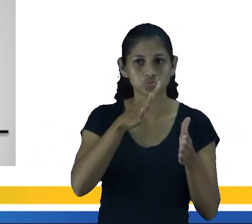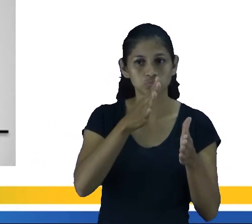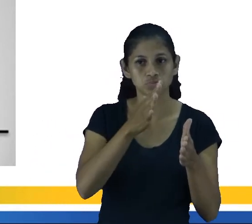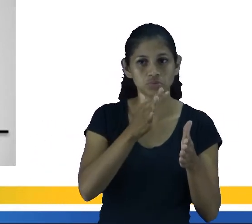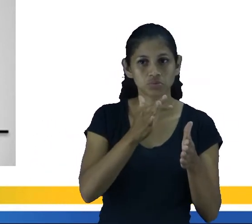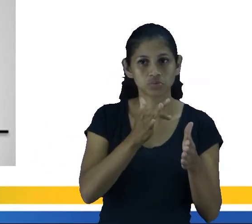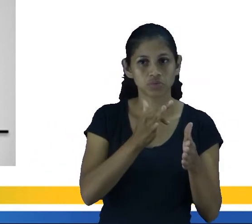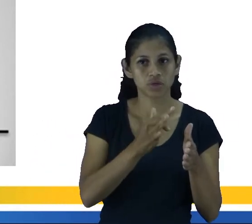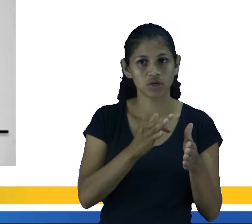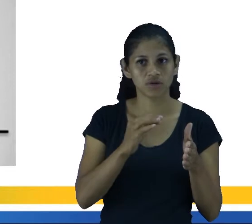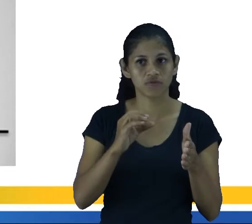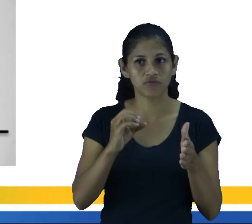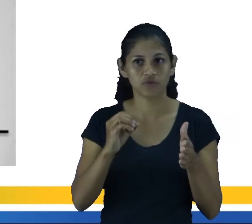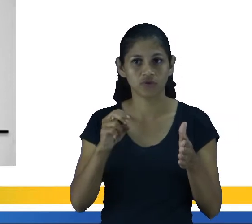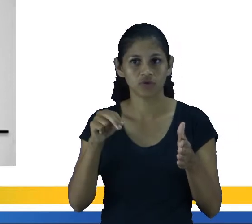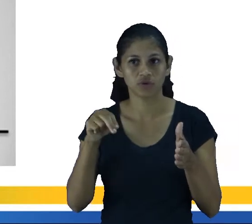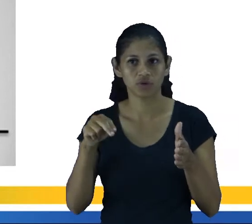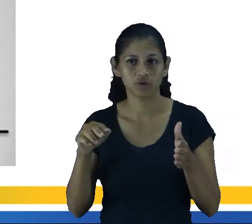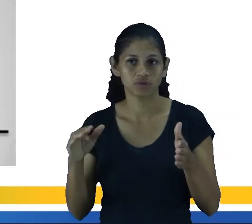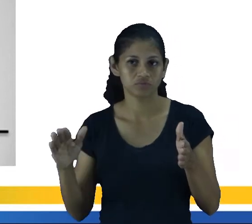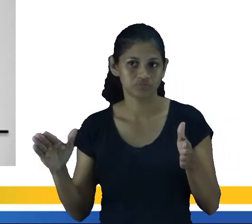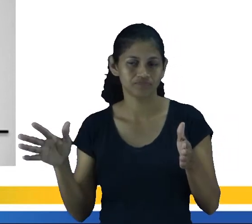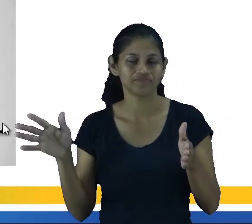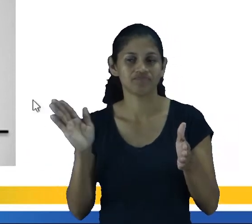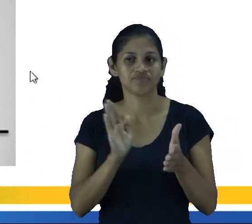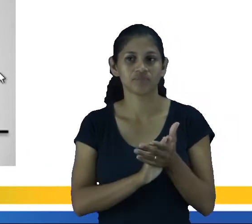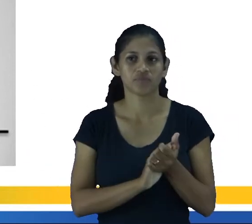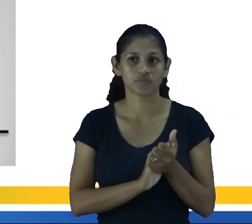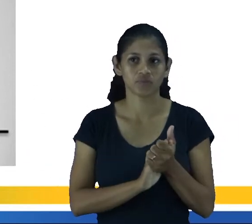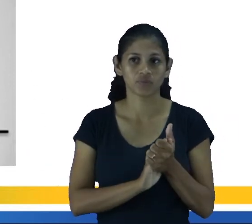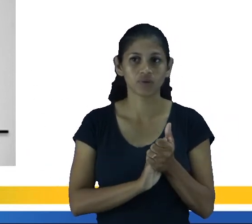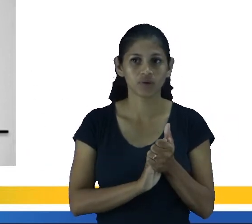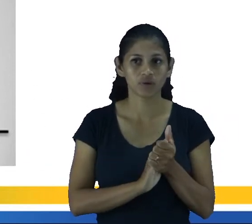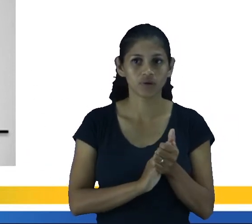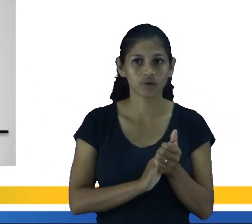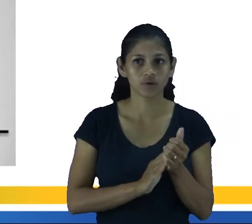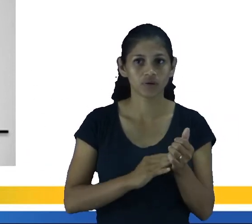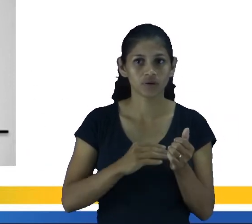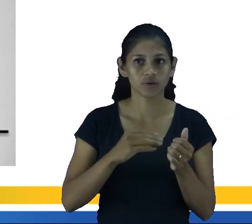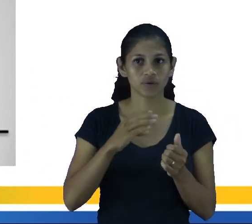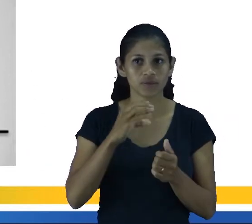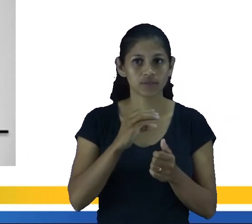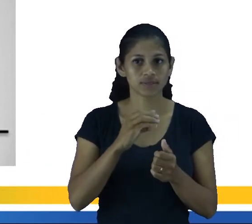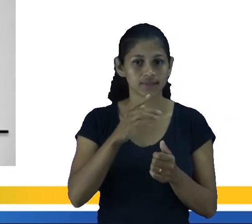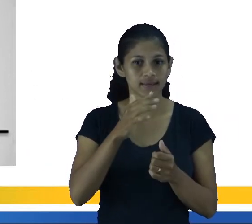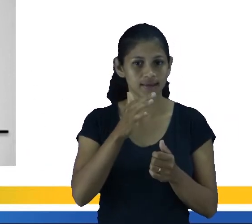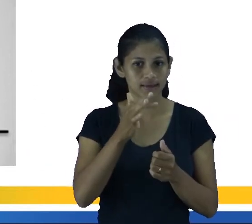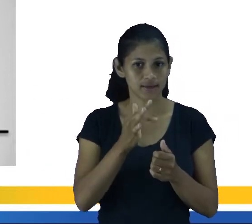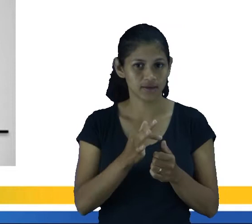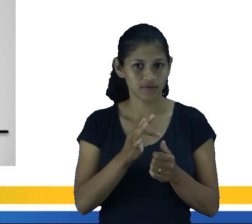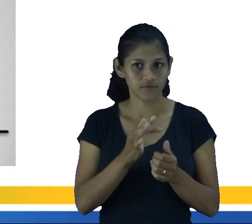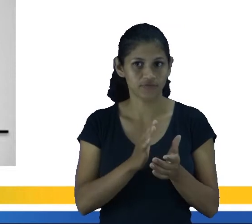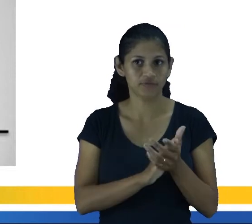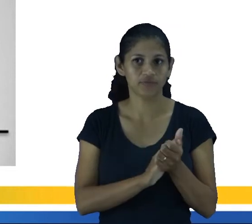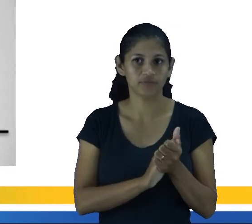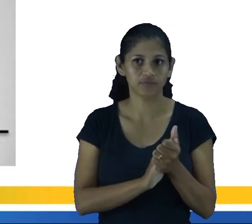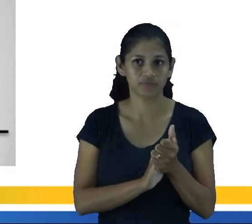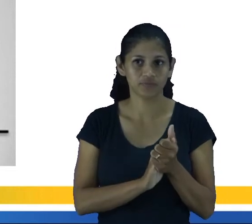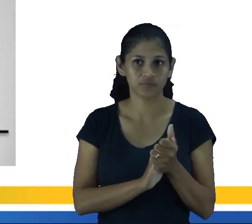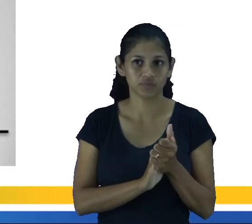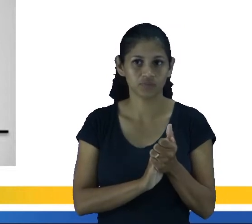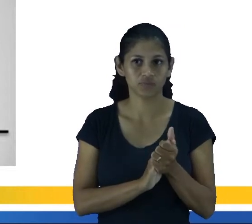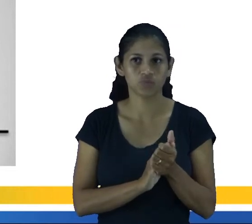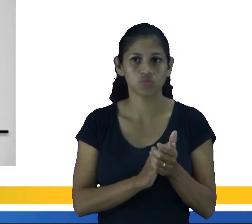eletronegatividade, sendo o flúor mais eletronegativo e o hidrogênio o menos eletronegativo. Então, aqui a gente tem